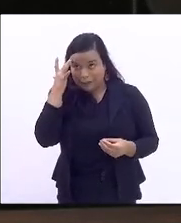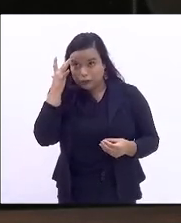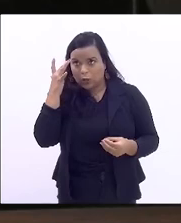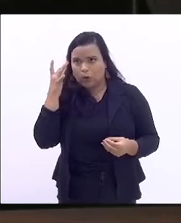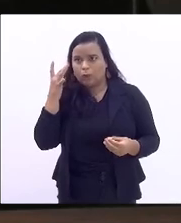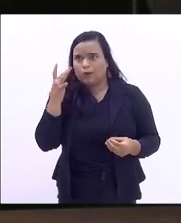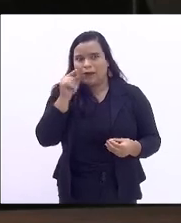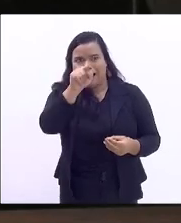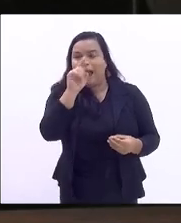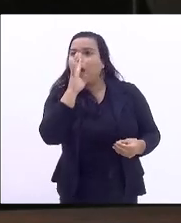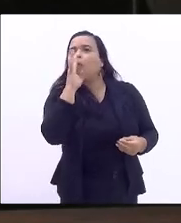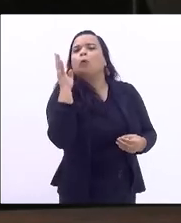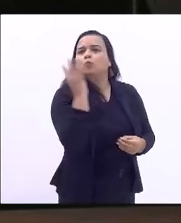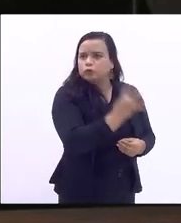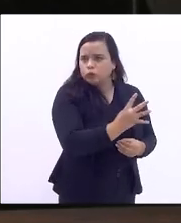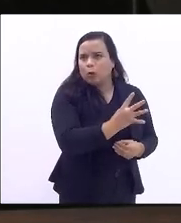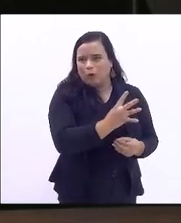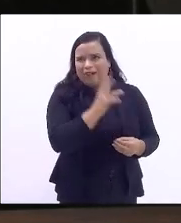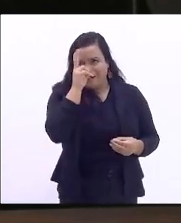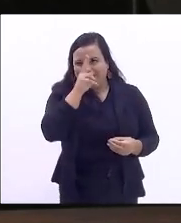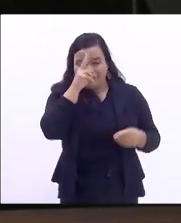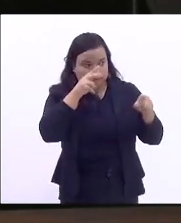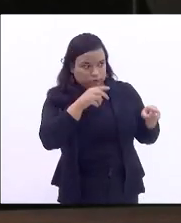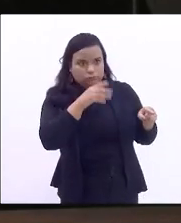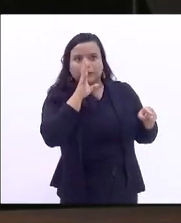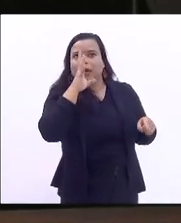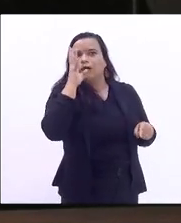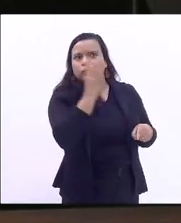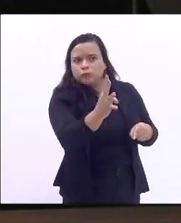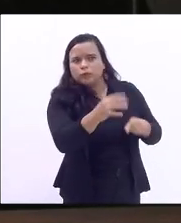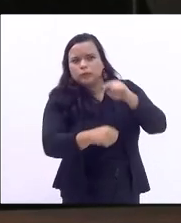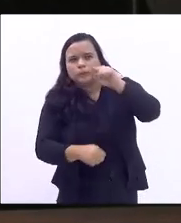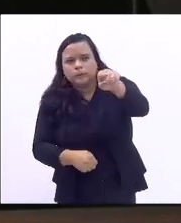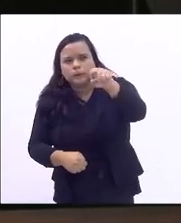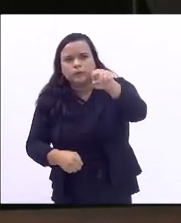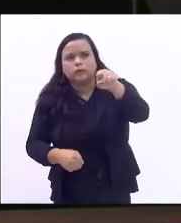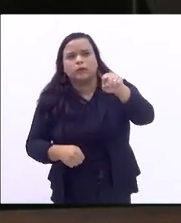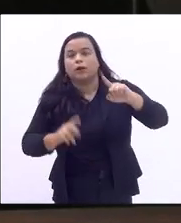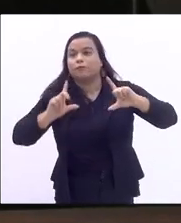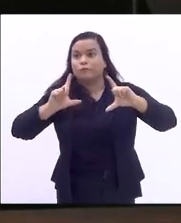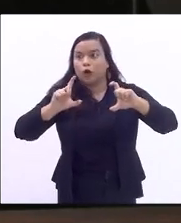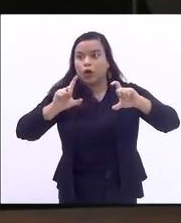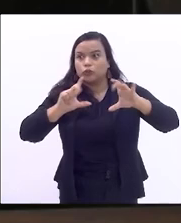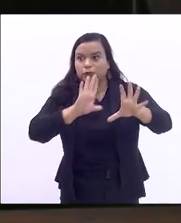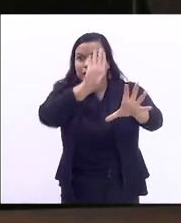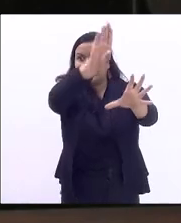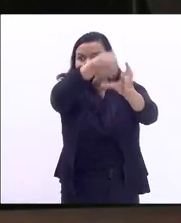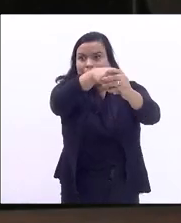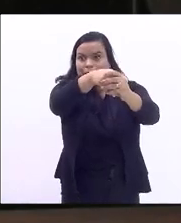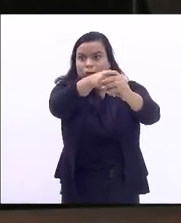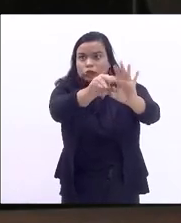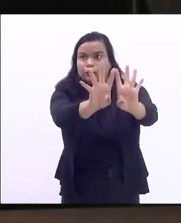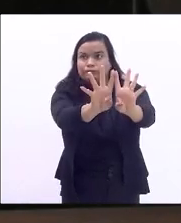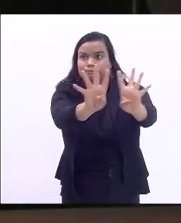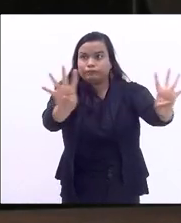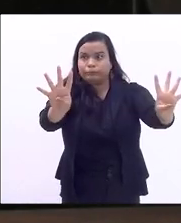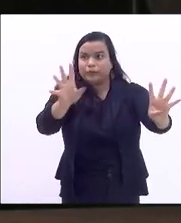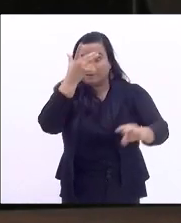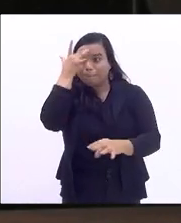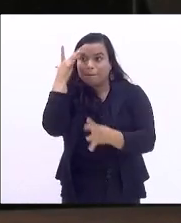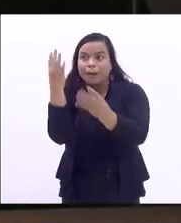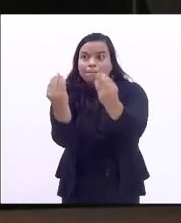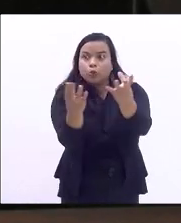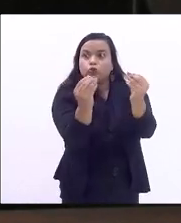colocar vamos aquele que havia sido reconhecido por meio de fotos junto com outras pessoas